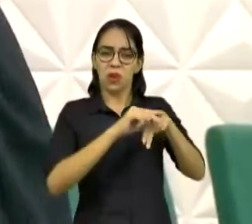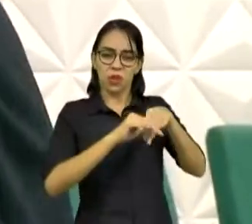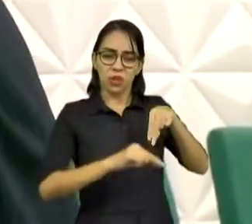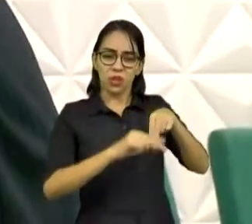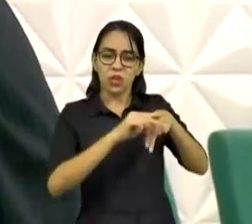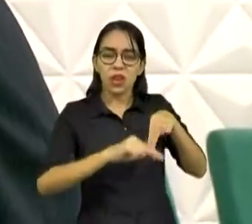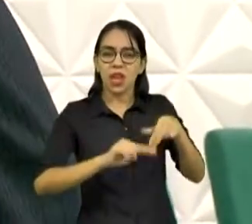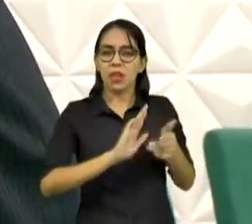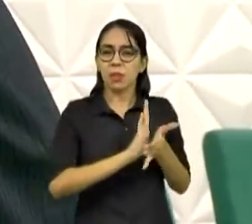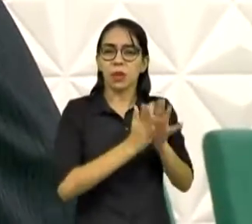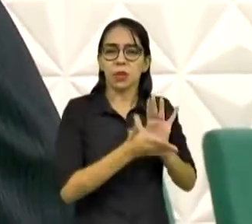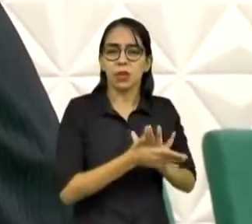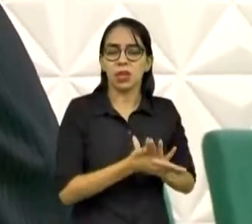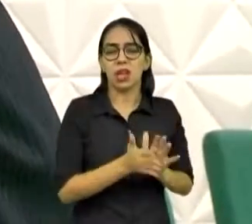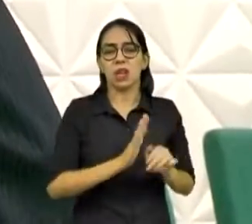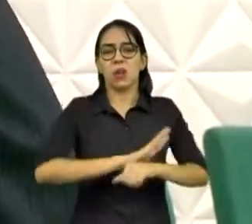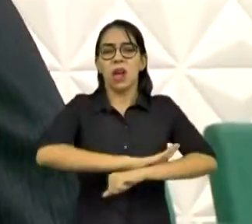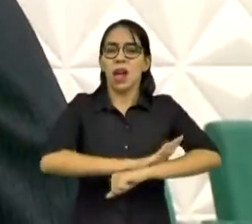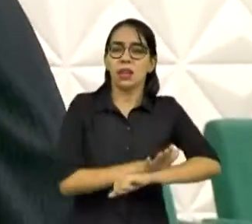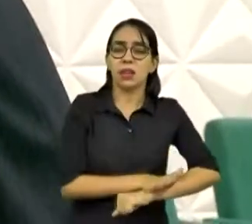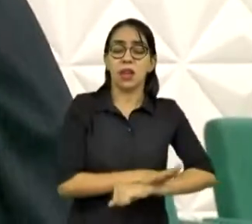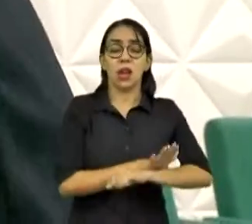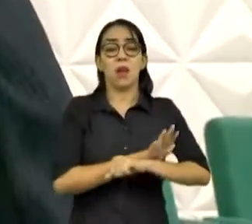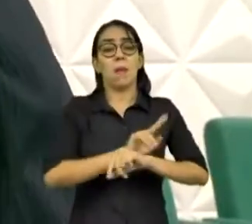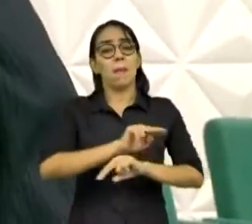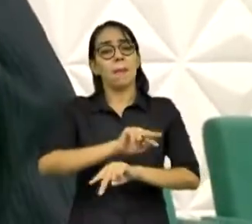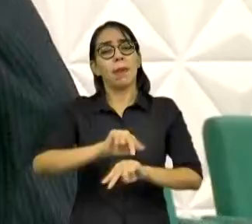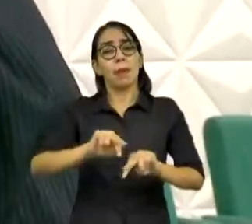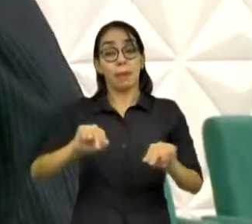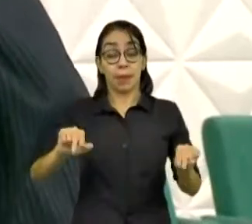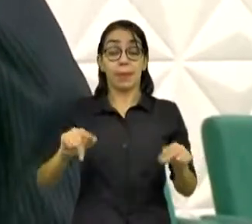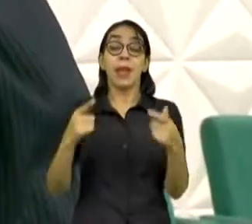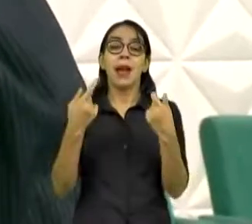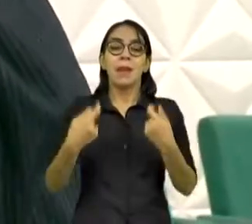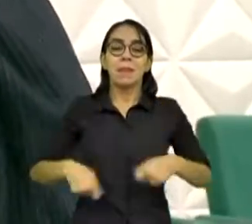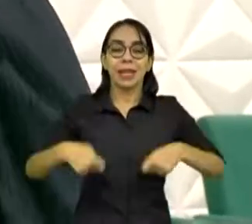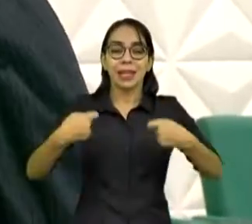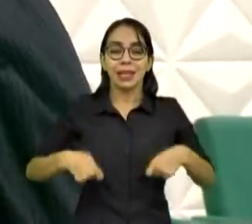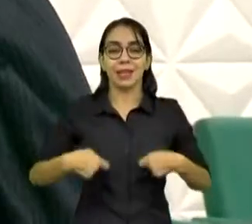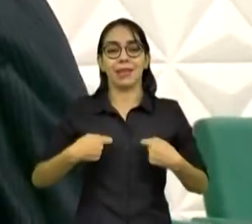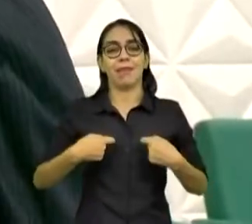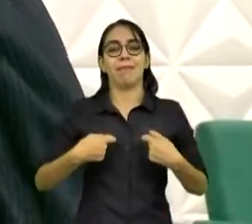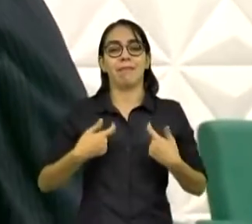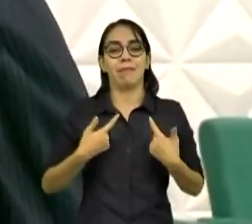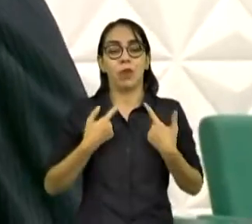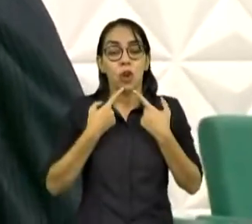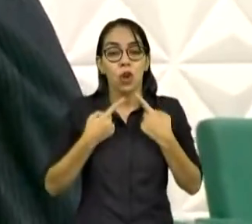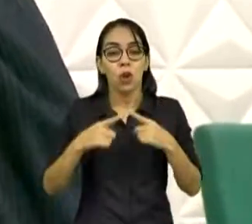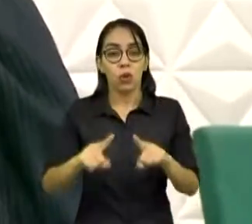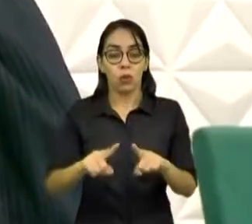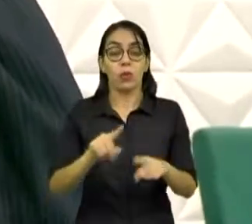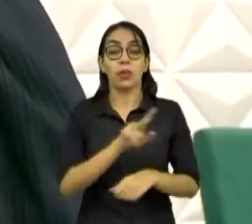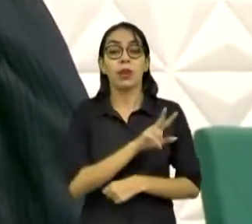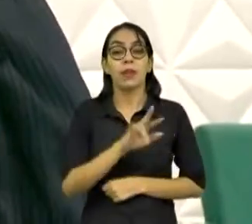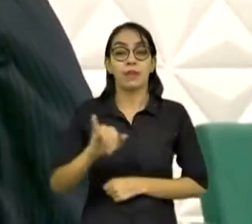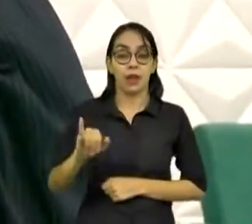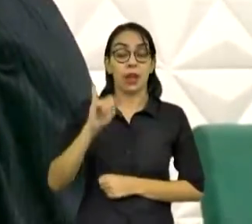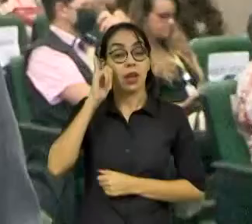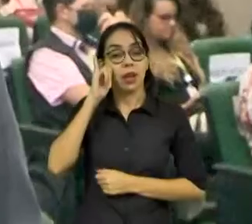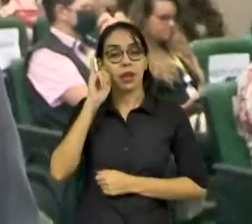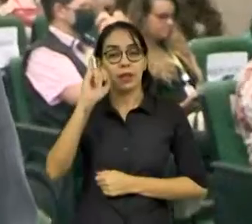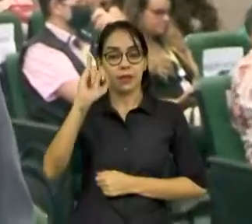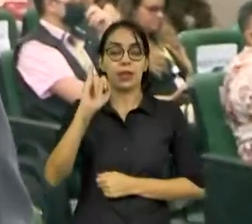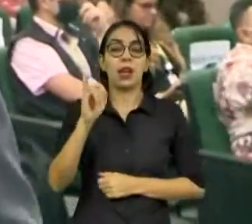questão racial, com tantas outras que a gente precisa estar sempre combatendo para que as pessoas possam viver de uma forma segura e em